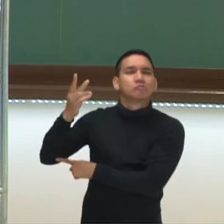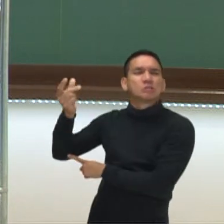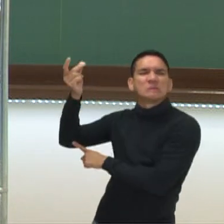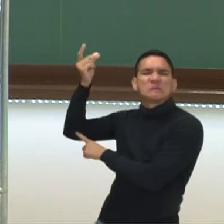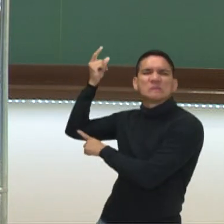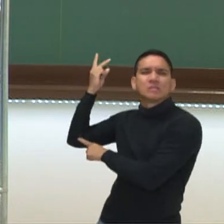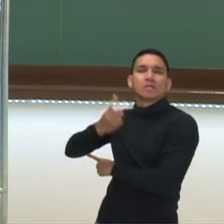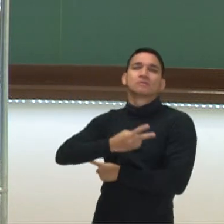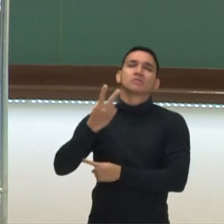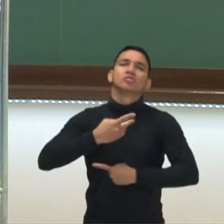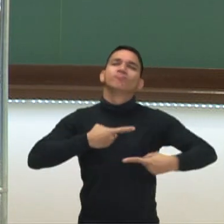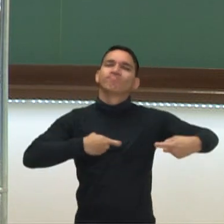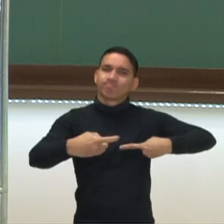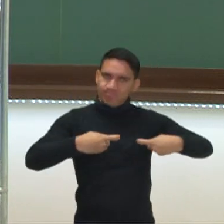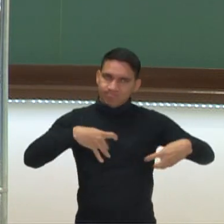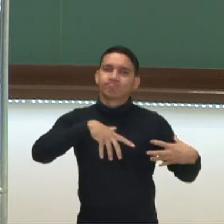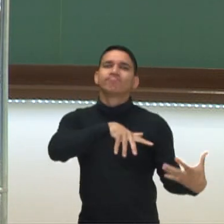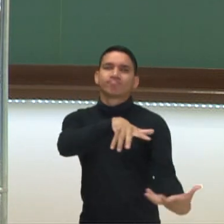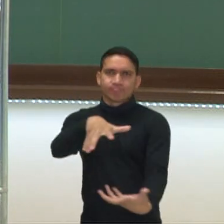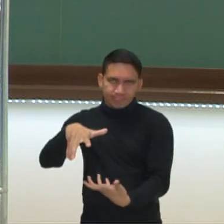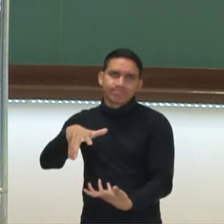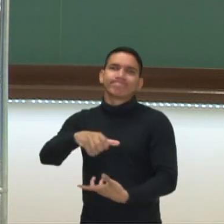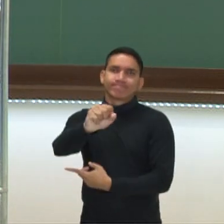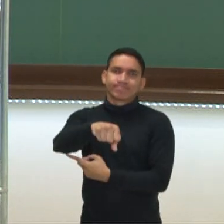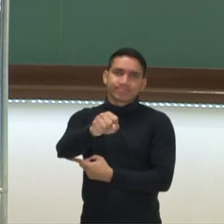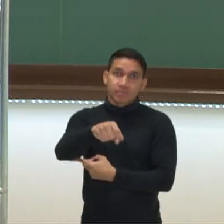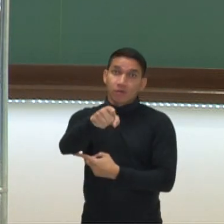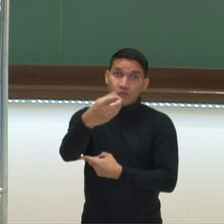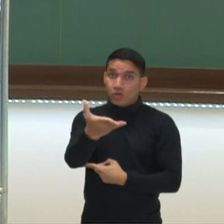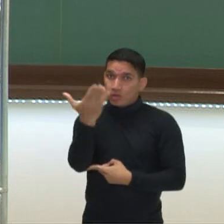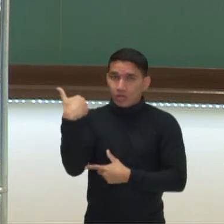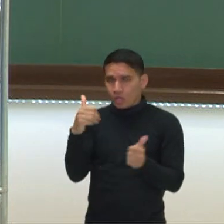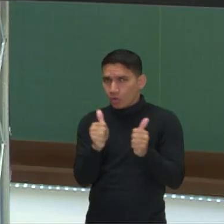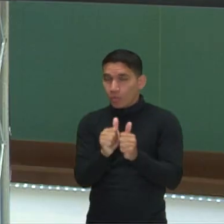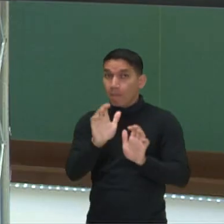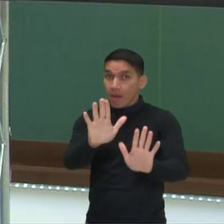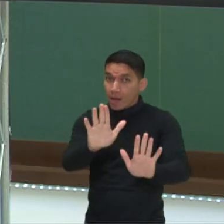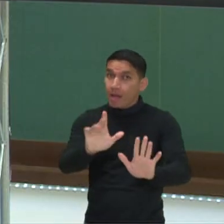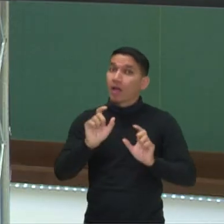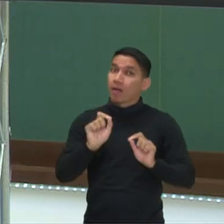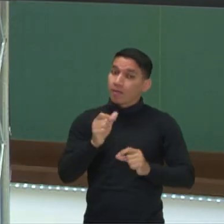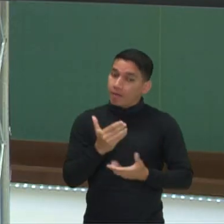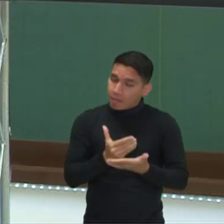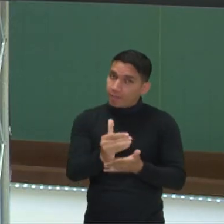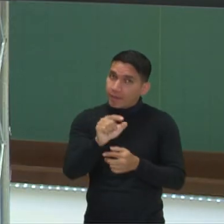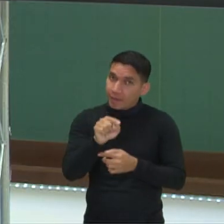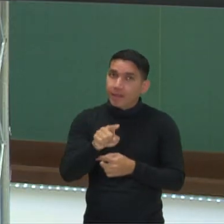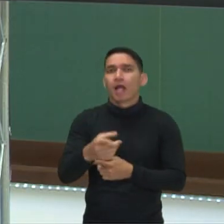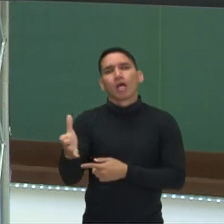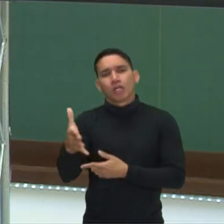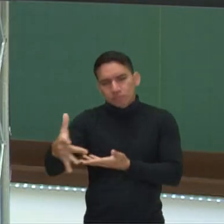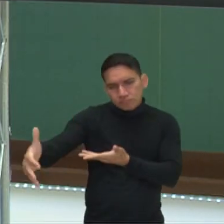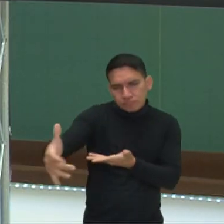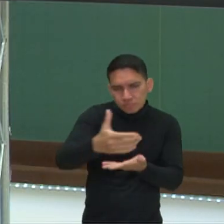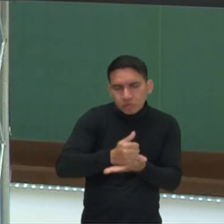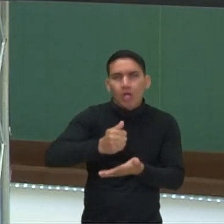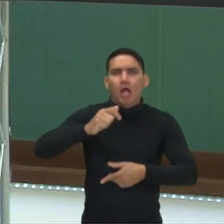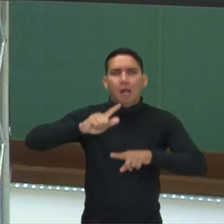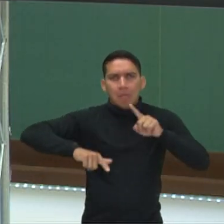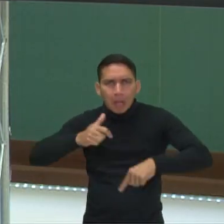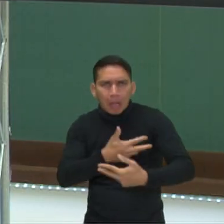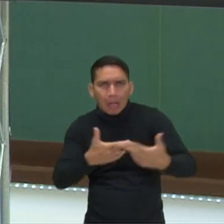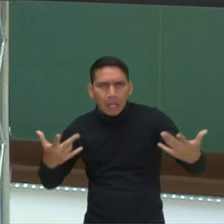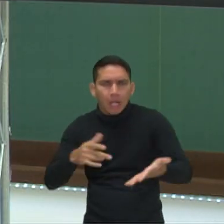Segunda Guerra Mundial. Sim, e você virá conosco, mas para isso, traga junto o seu lápis, caderno,